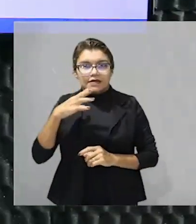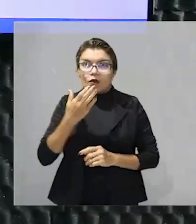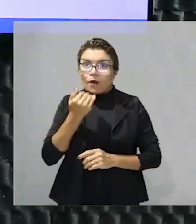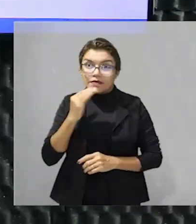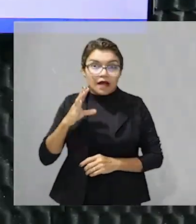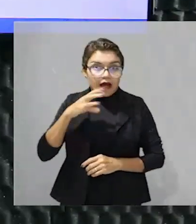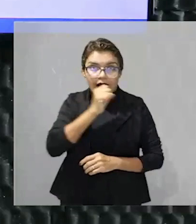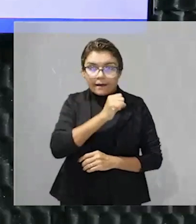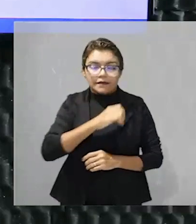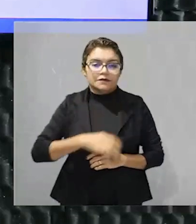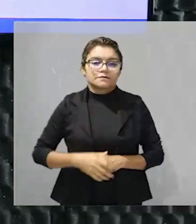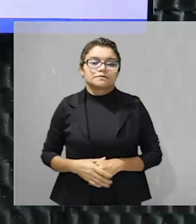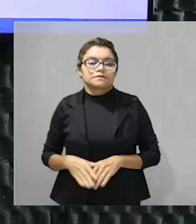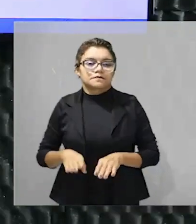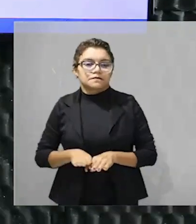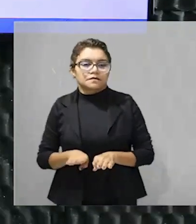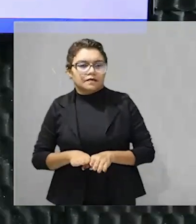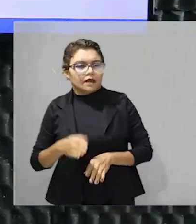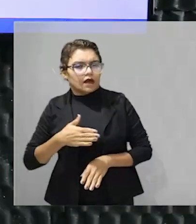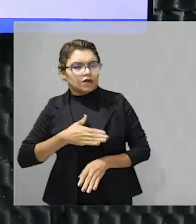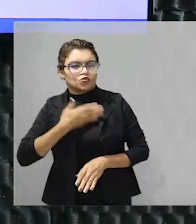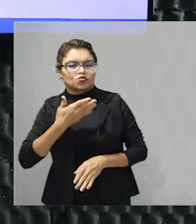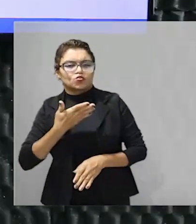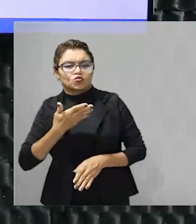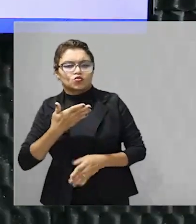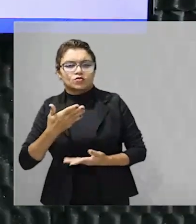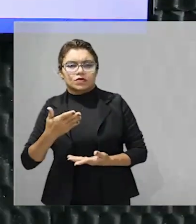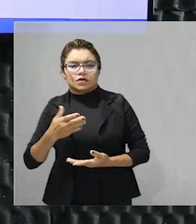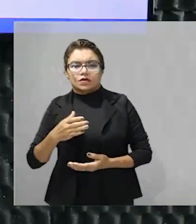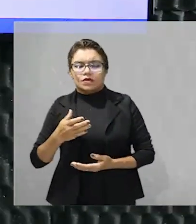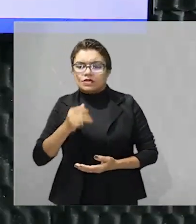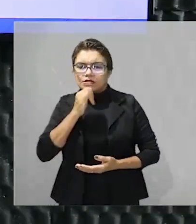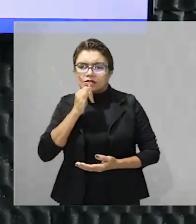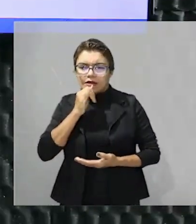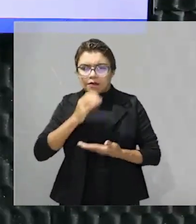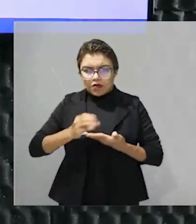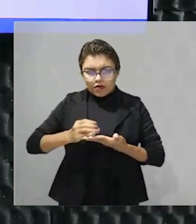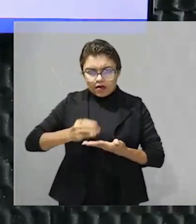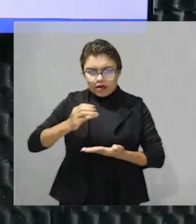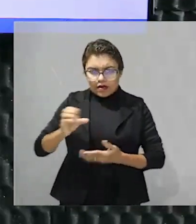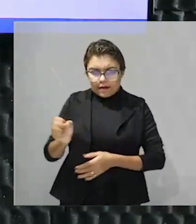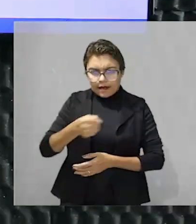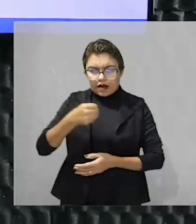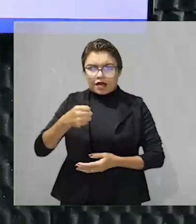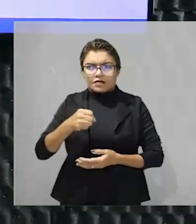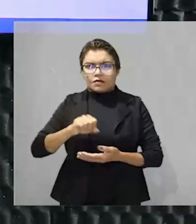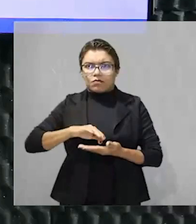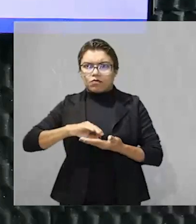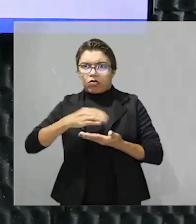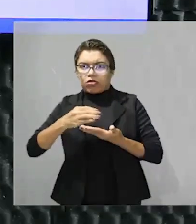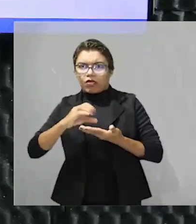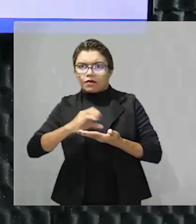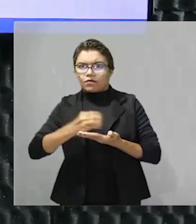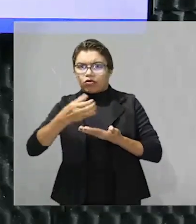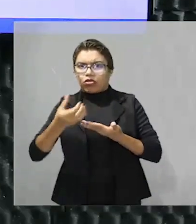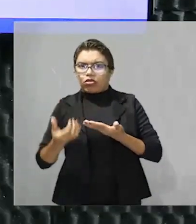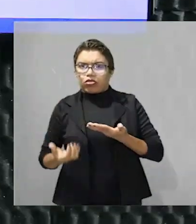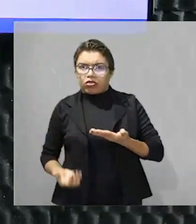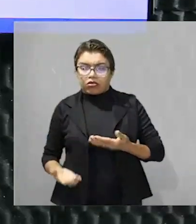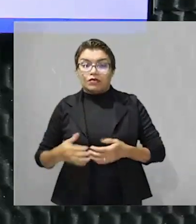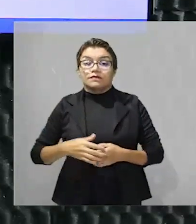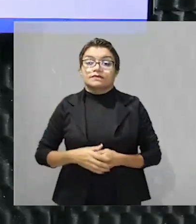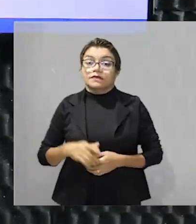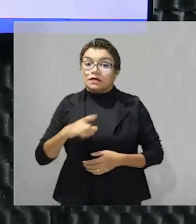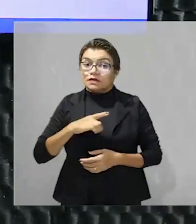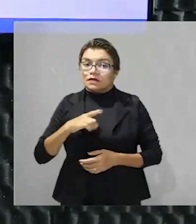comum. Aqui ele se assusta, derruba a latinha. Quando você vê a questão do bigode, etc., tudo isso está associado àquela